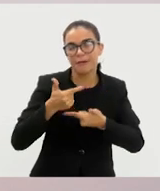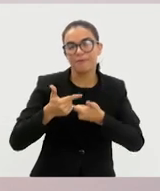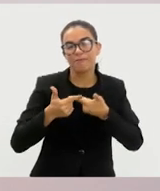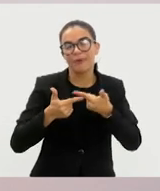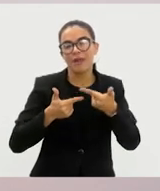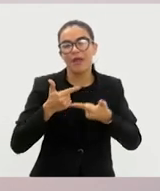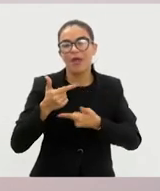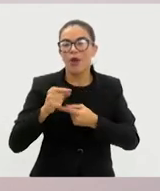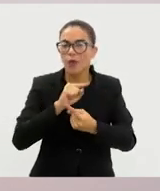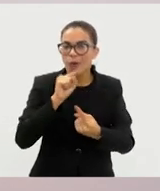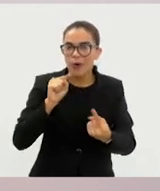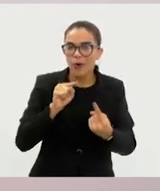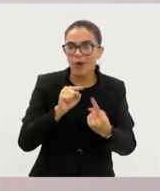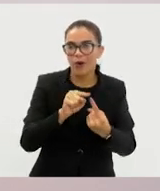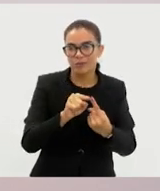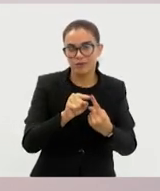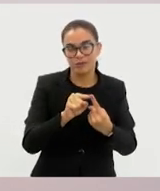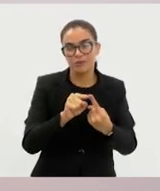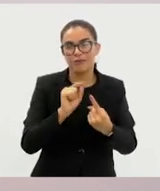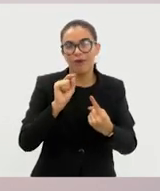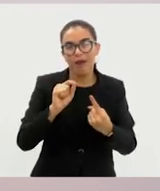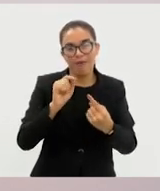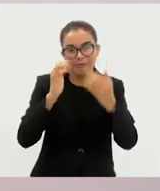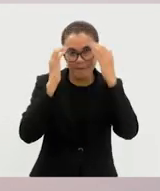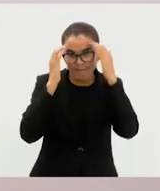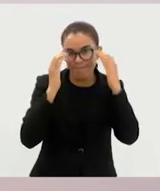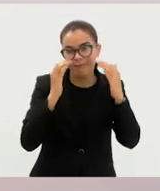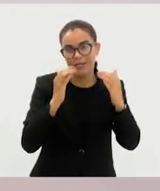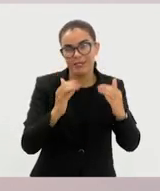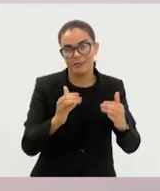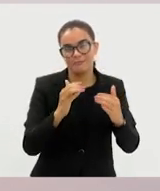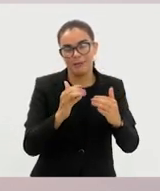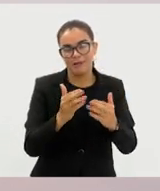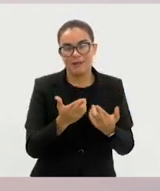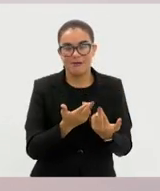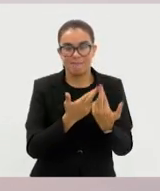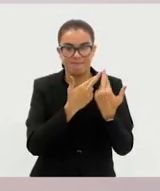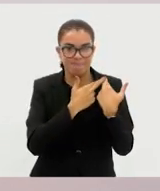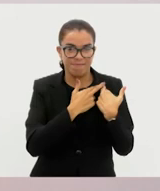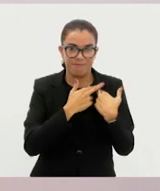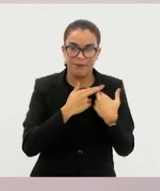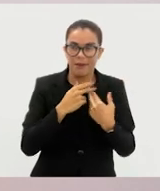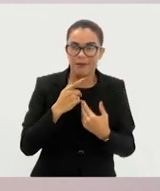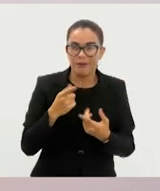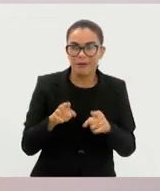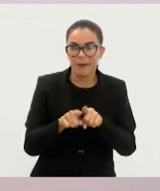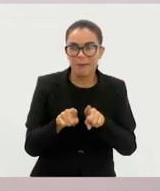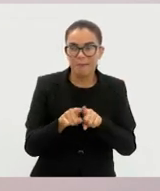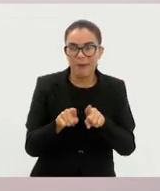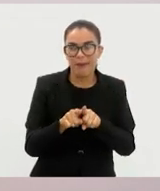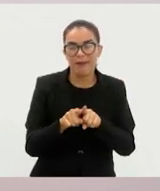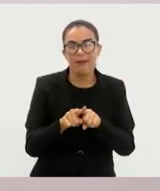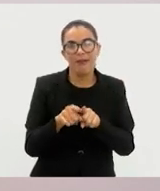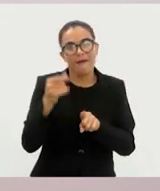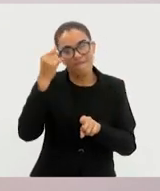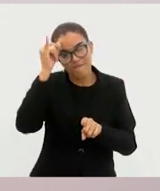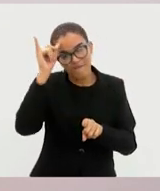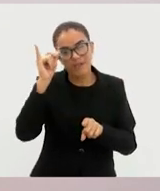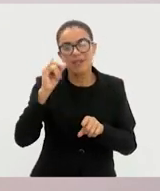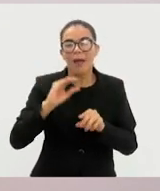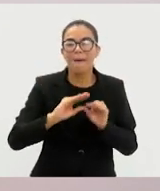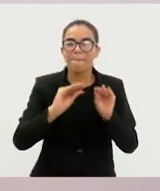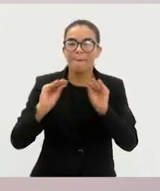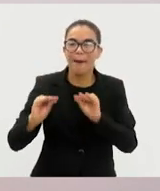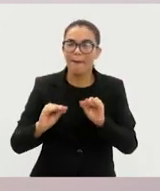justamente honrar com as obrigações passadas, não deixar os fornecedores com obrigações em aberto, mostrar aqui,